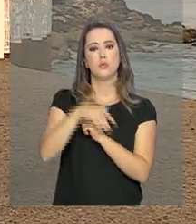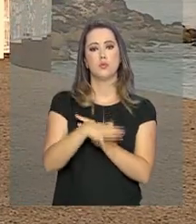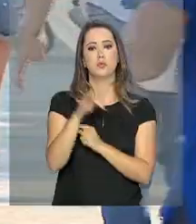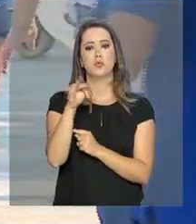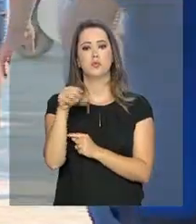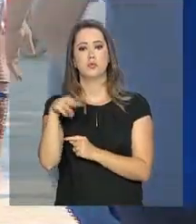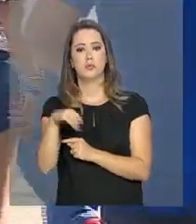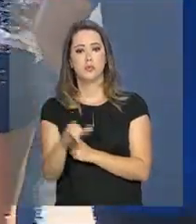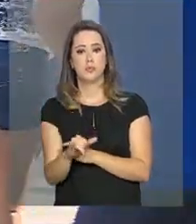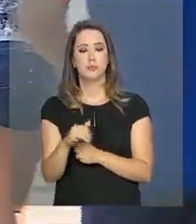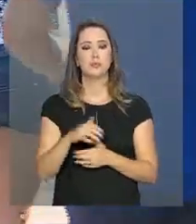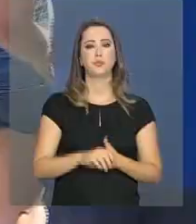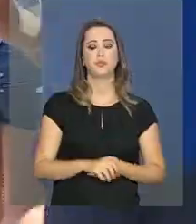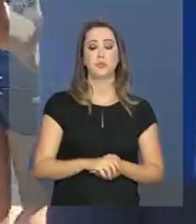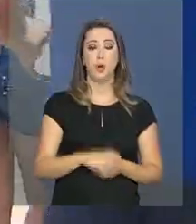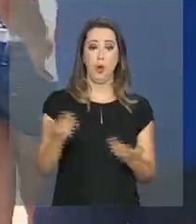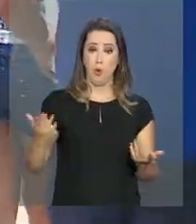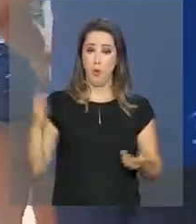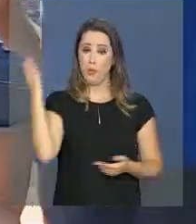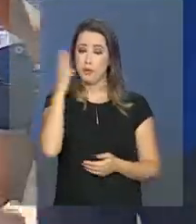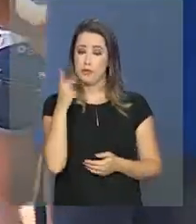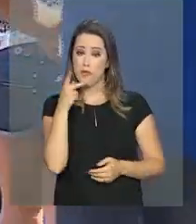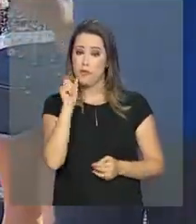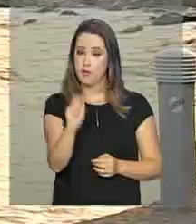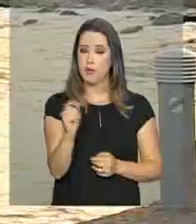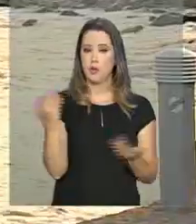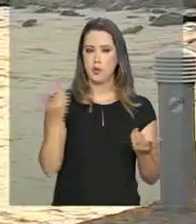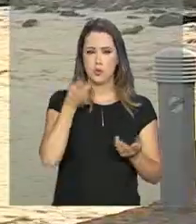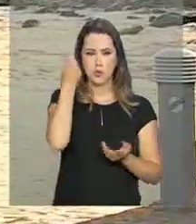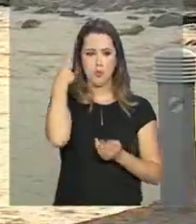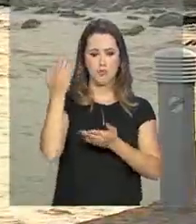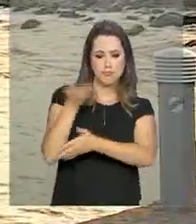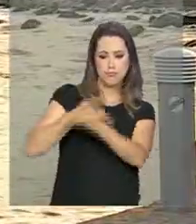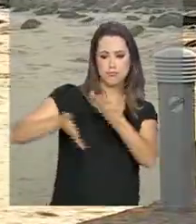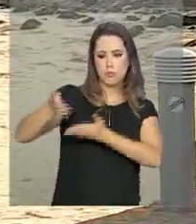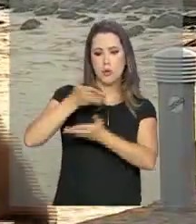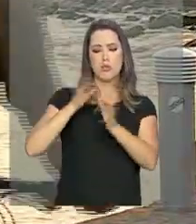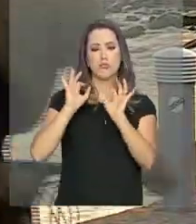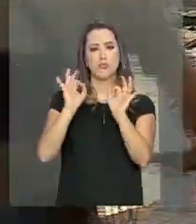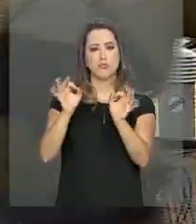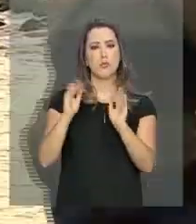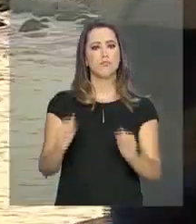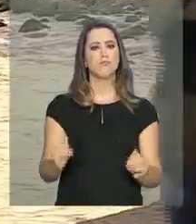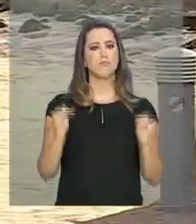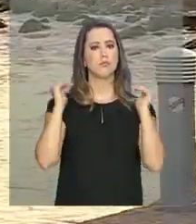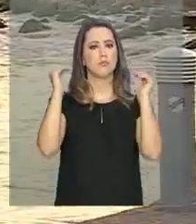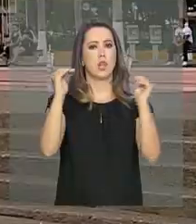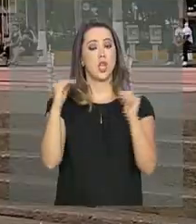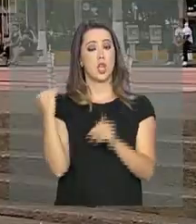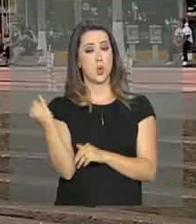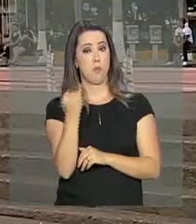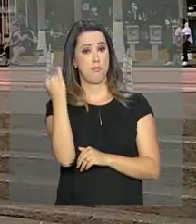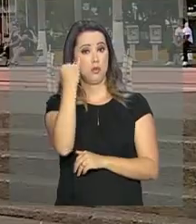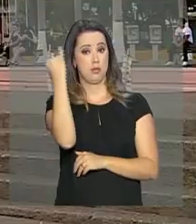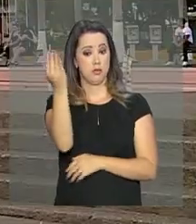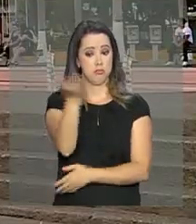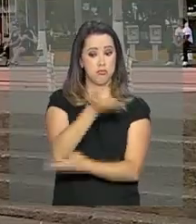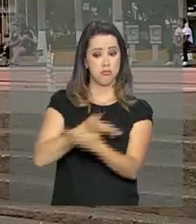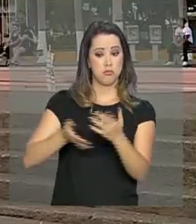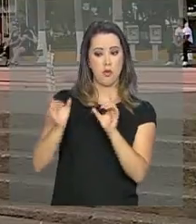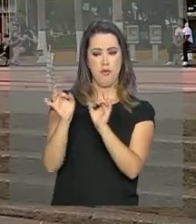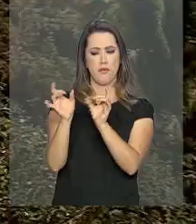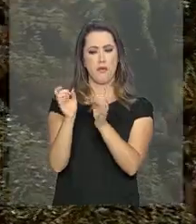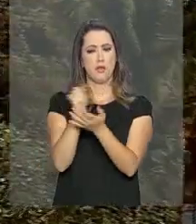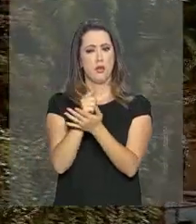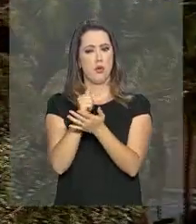fmi segundo o itamaraty o méxico mantém hoje uma relação madura e de alto nível com o brasil os dois países juntos